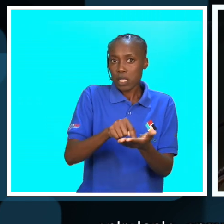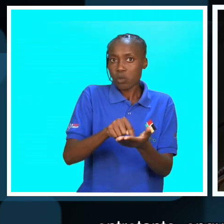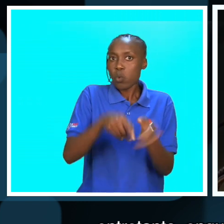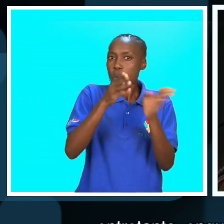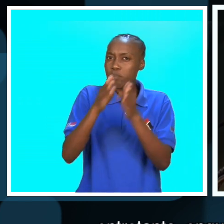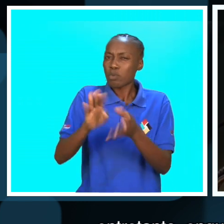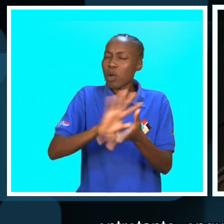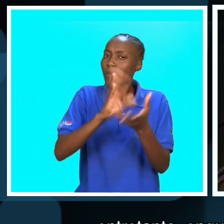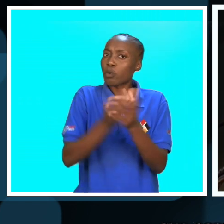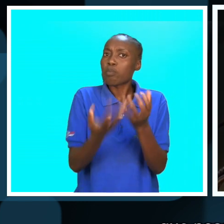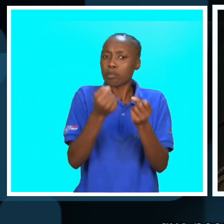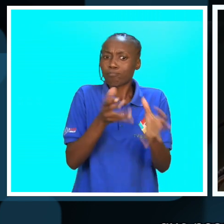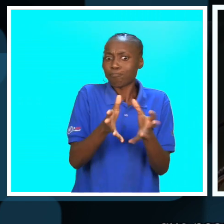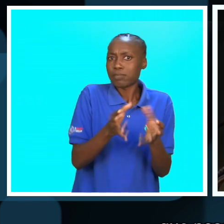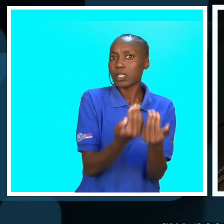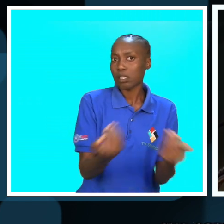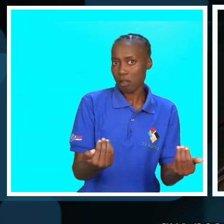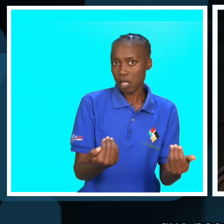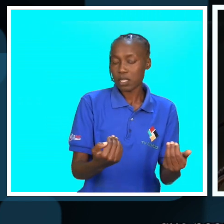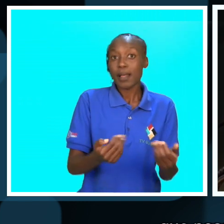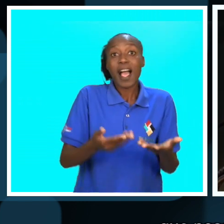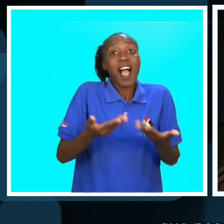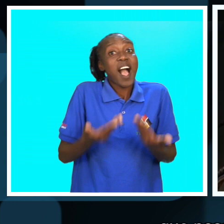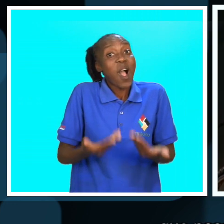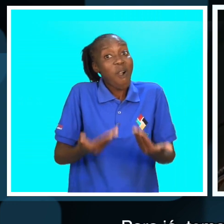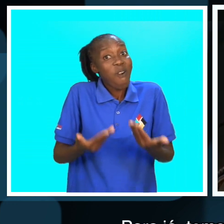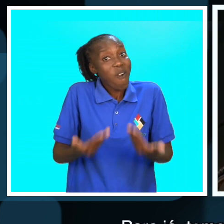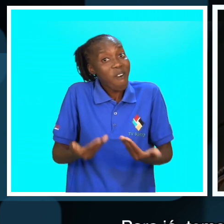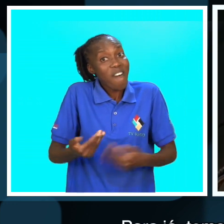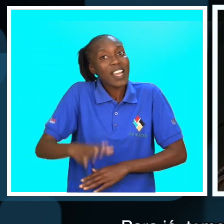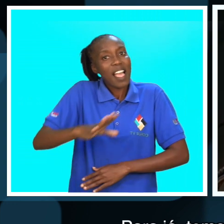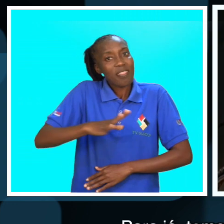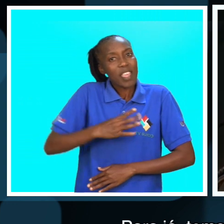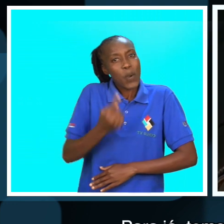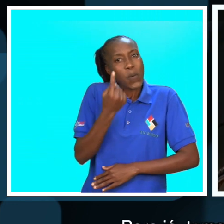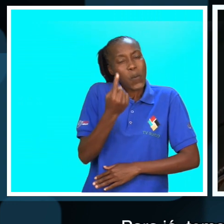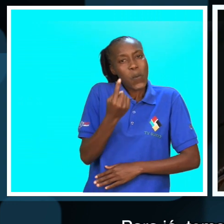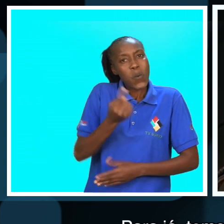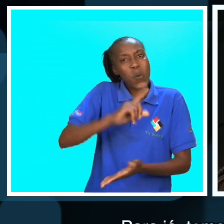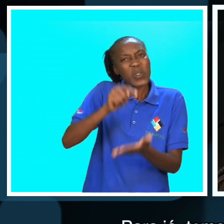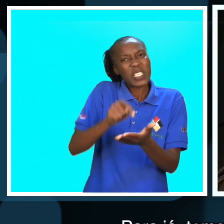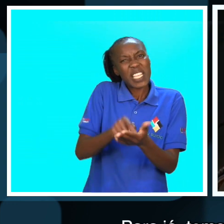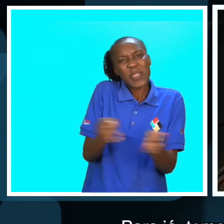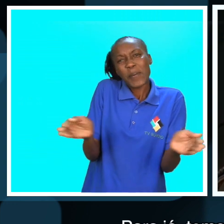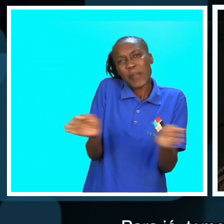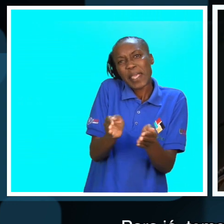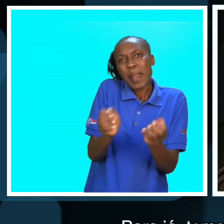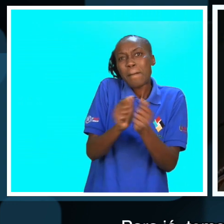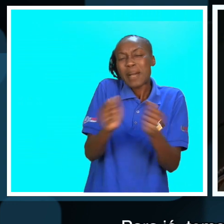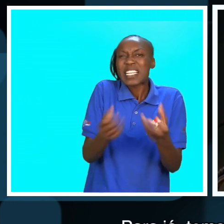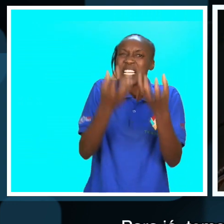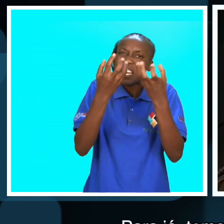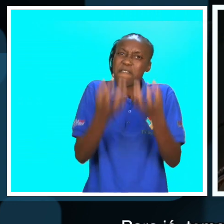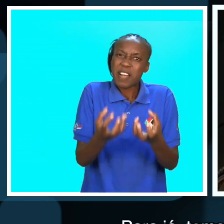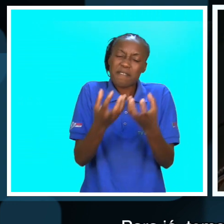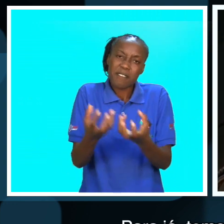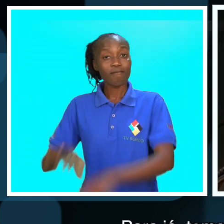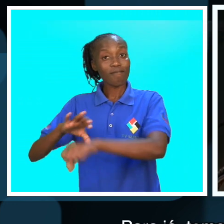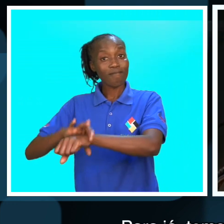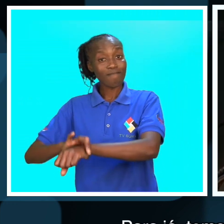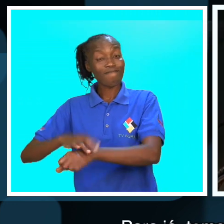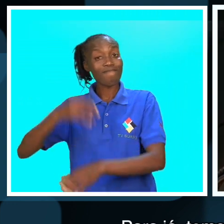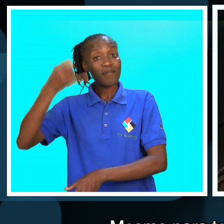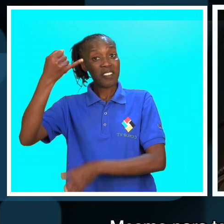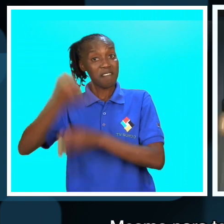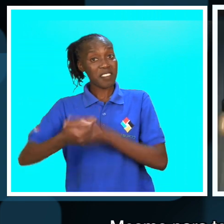futuro com todo o pessoal que possa cuidar destas crianças. Para já, nós temos um pequeno centro, mas que ainda não está como